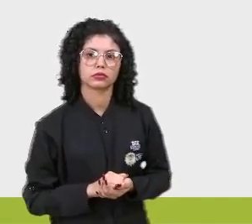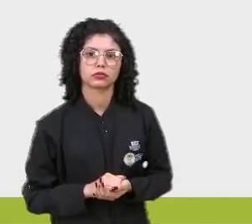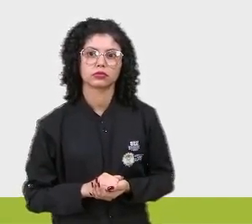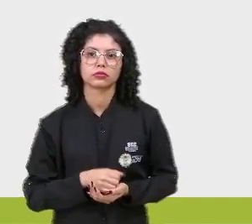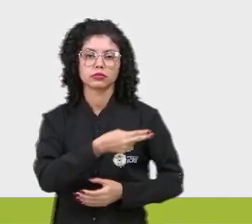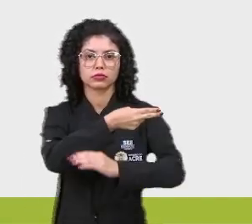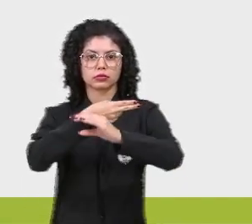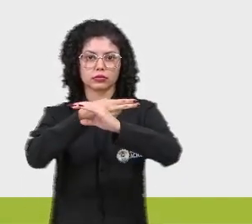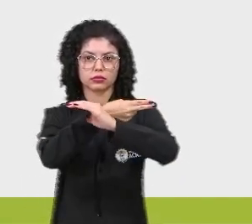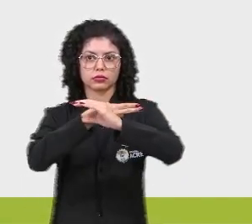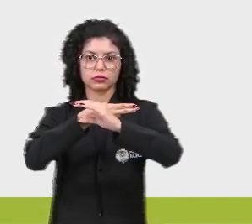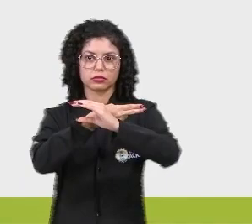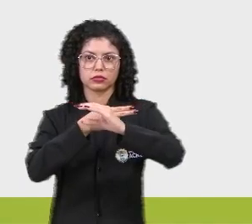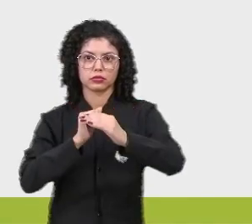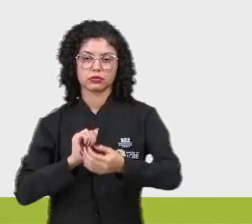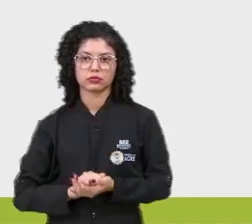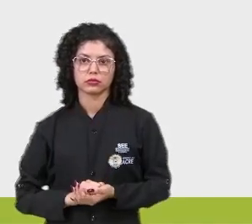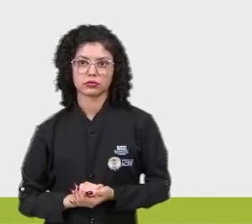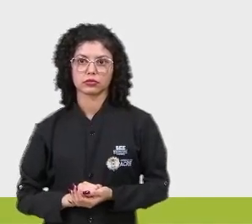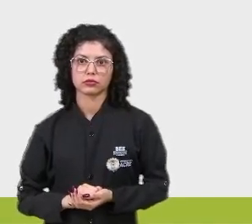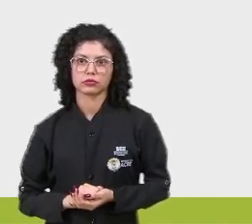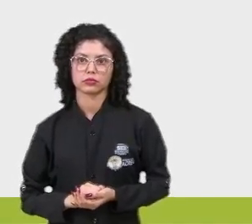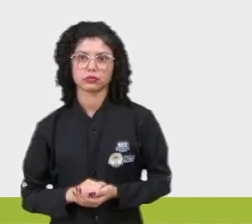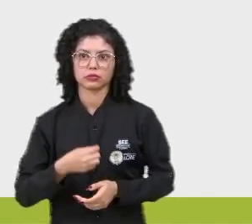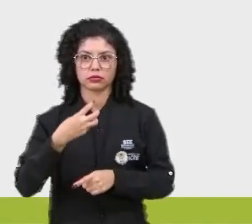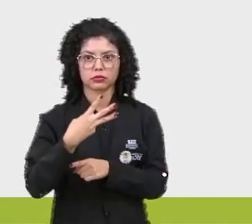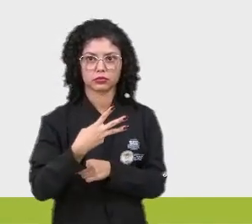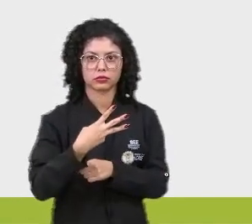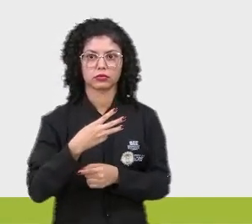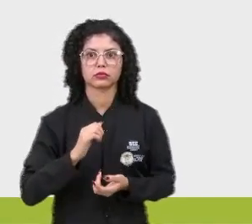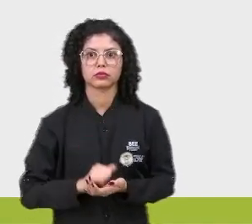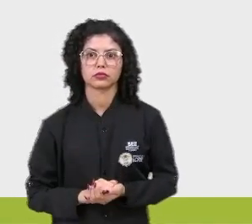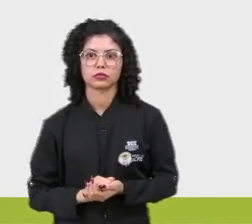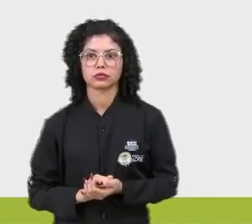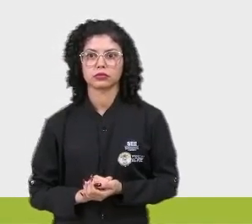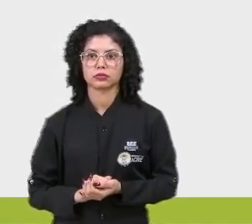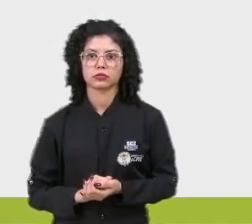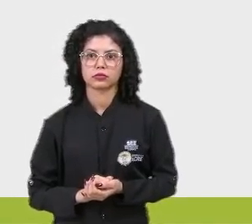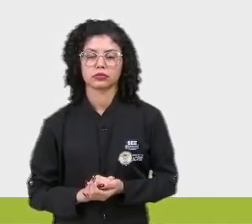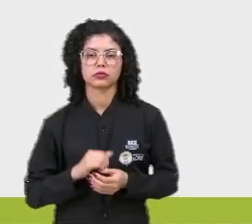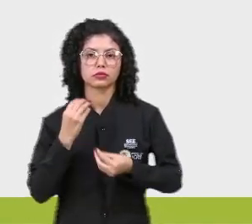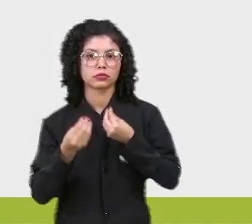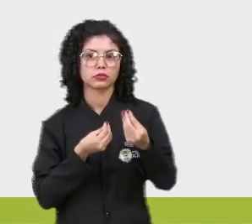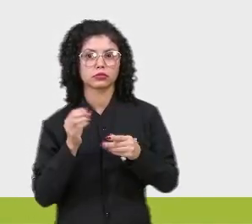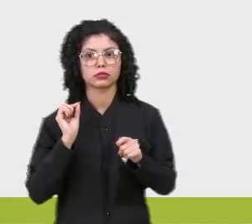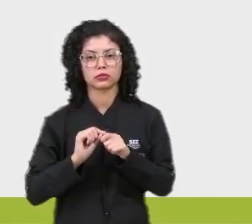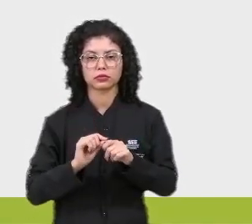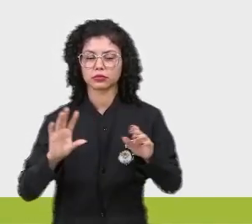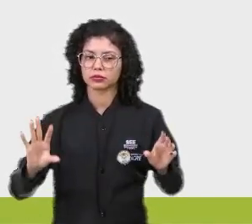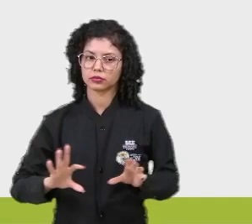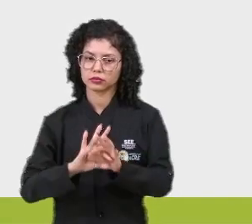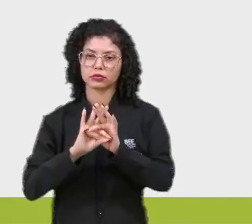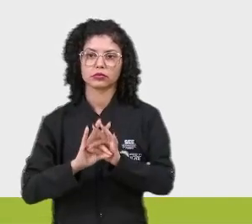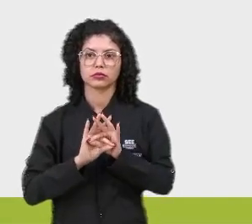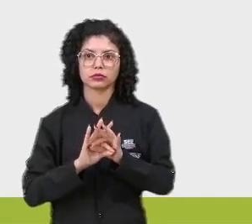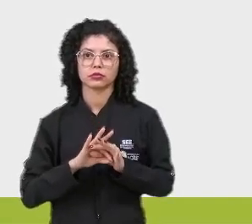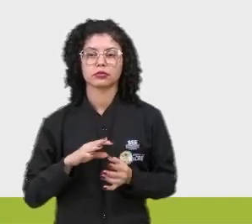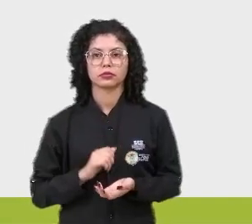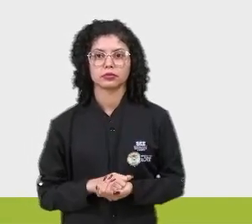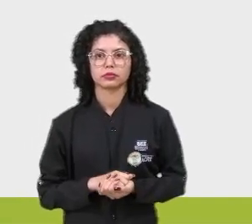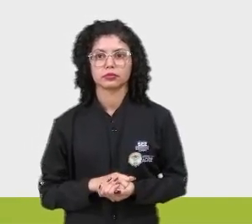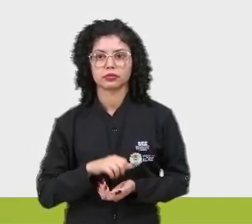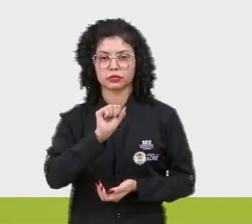na dupla eu tenho uma sigma e uma pi, então eu tenho um total de 3 ligações sigma. Então, como é que eu vou fazer relação aí com a